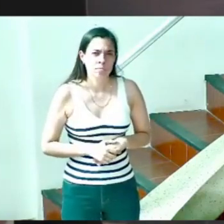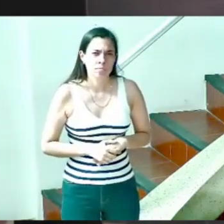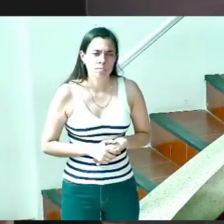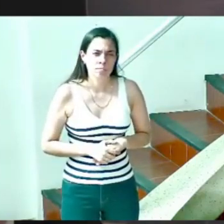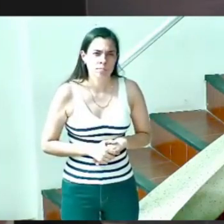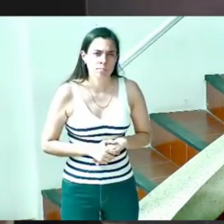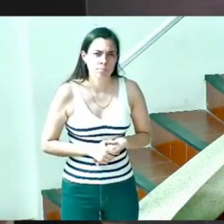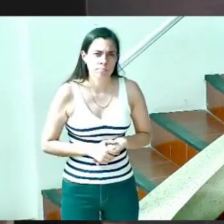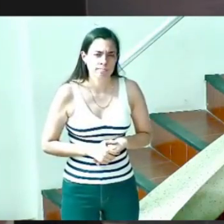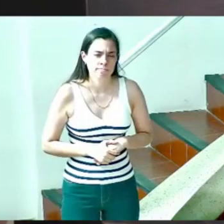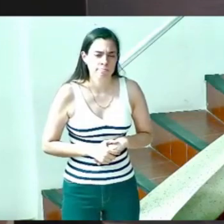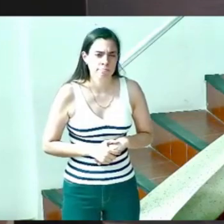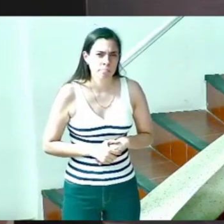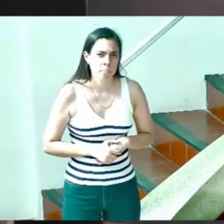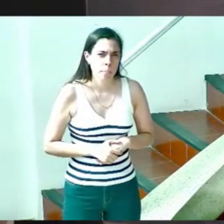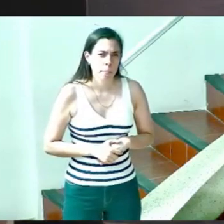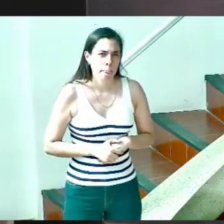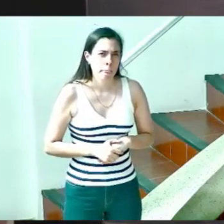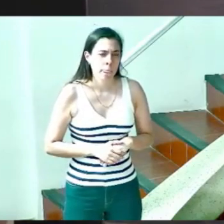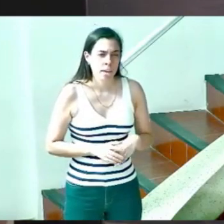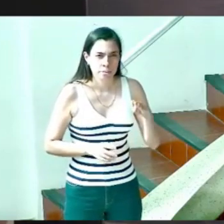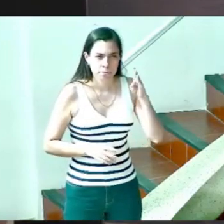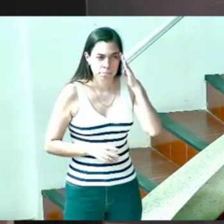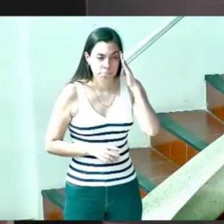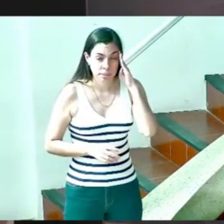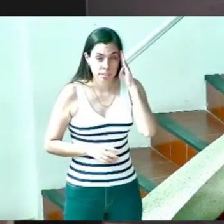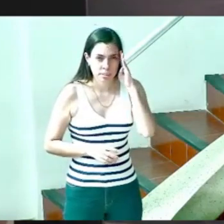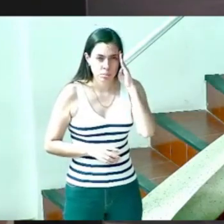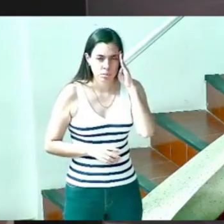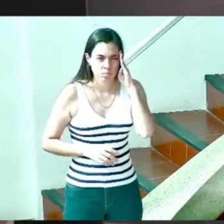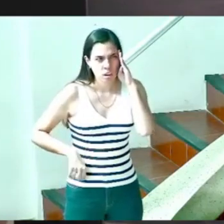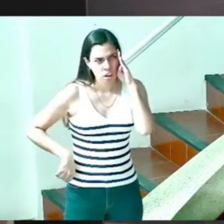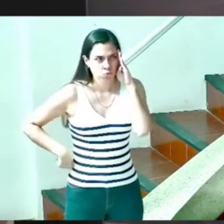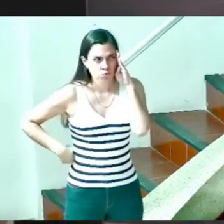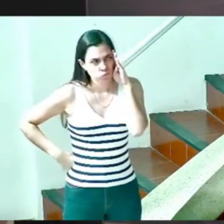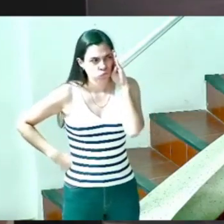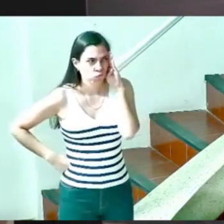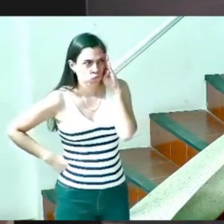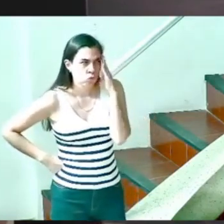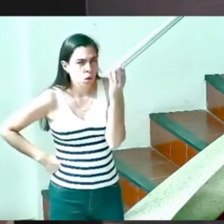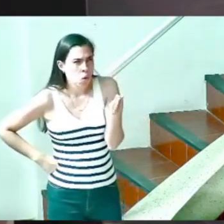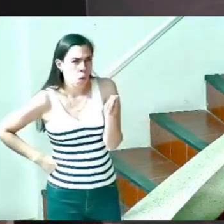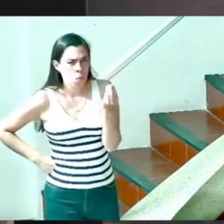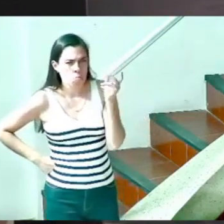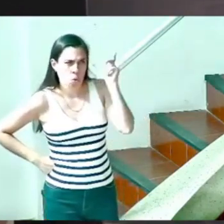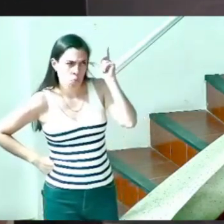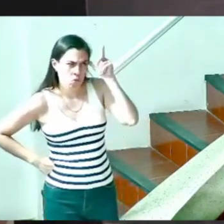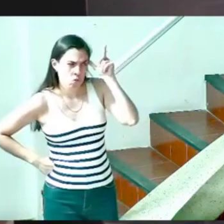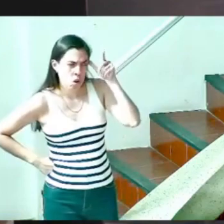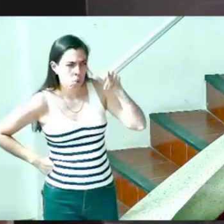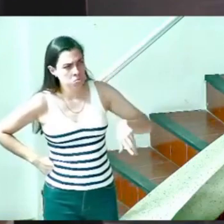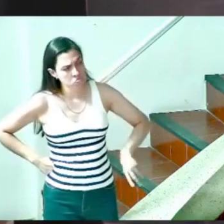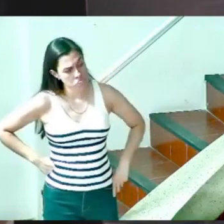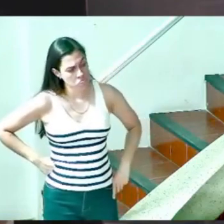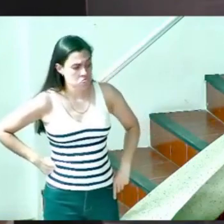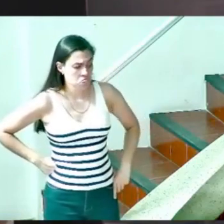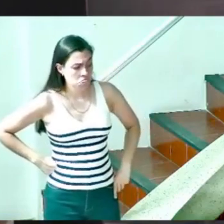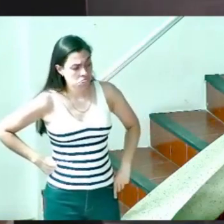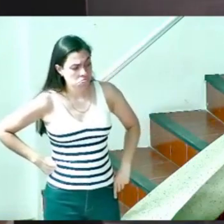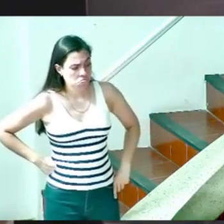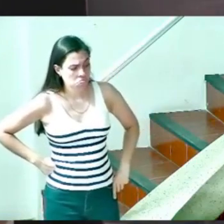se manifestaria a lá filmes de Hollywood, com dois chifres,